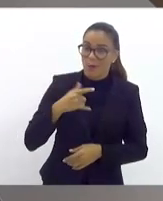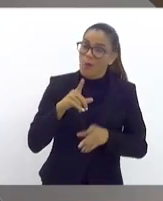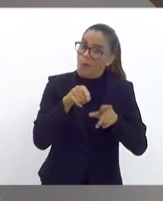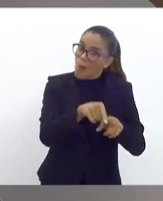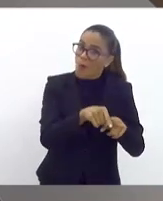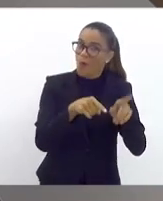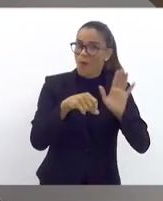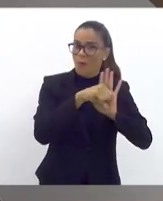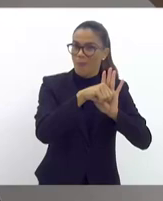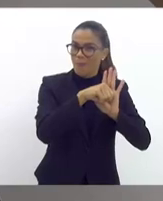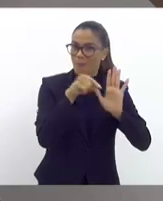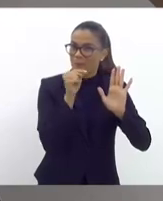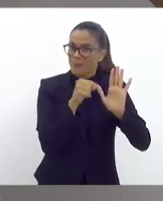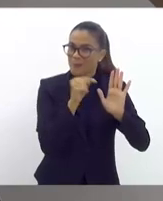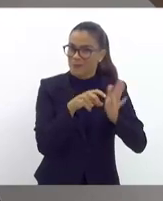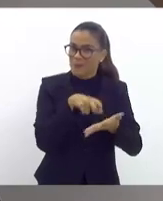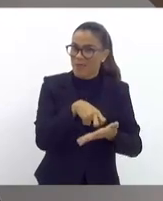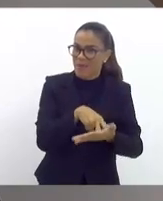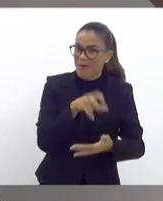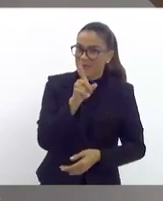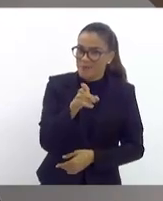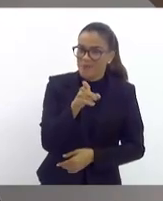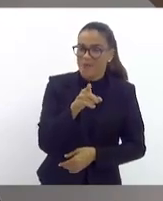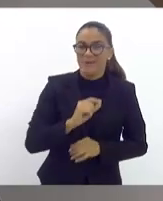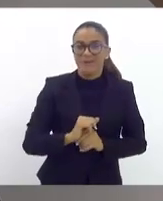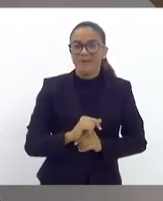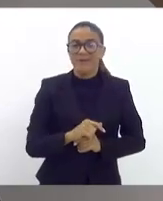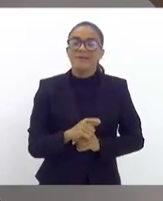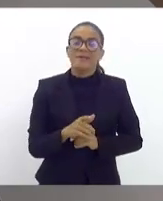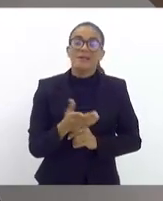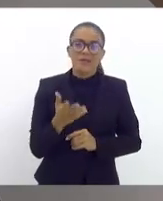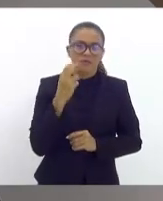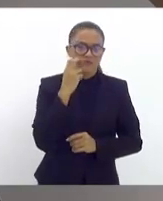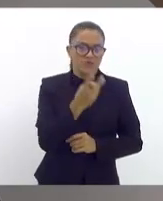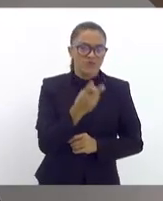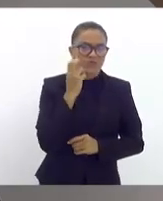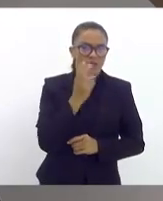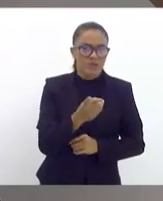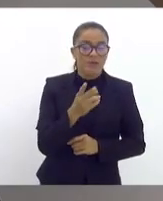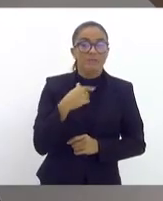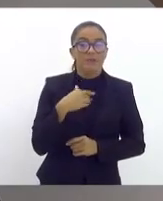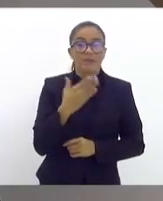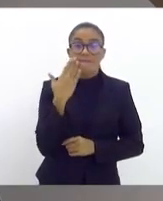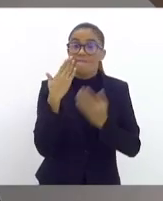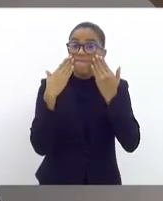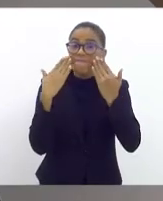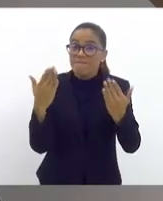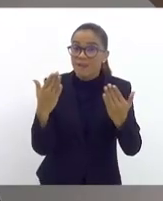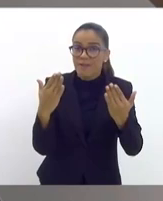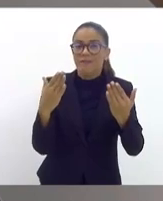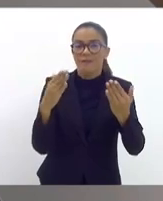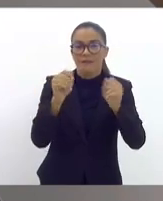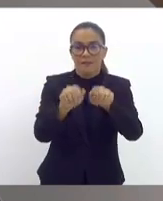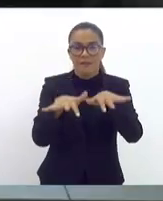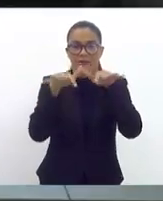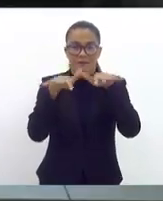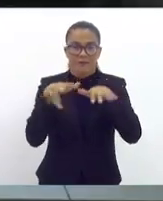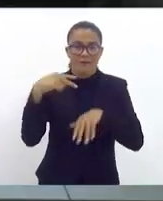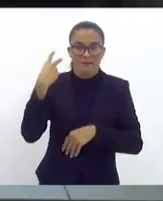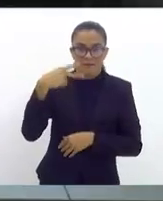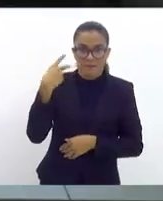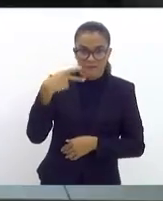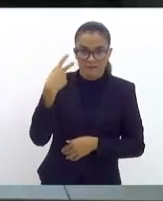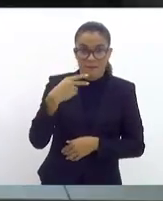e a tramita do deputado Paulo Ramos Mas eu já vi em frente à Câmara dos Vereadores